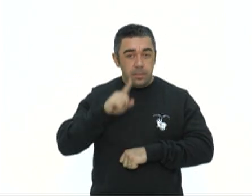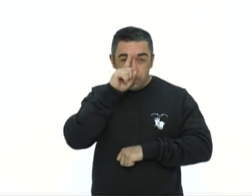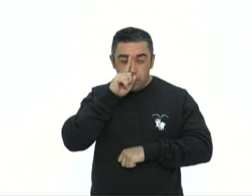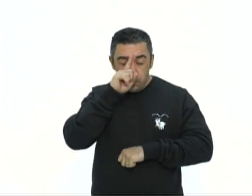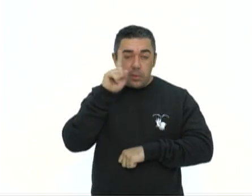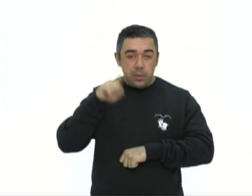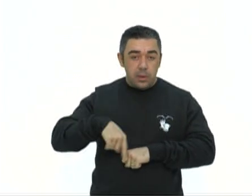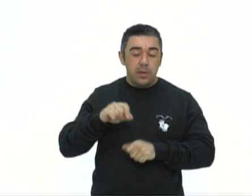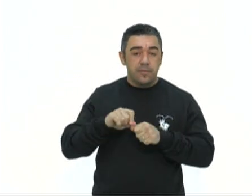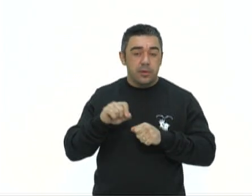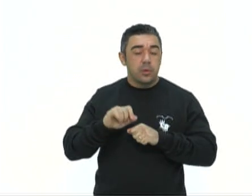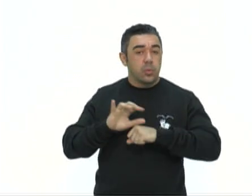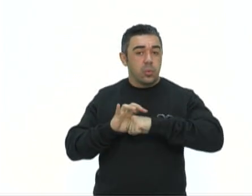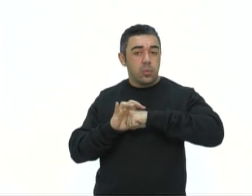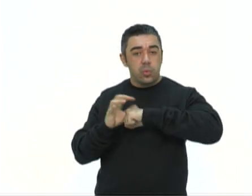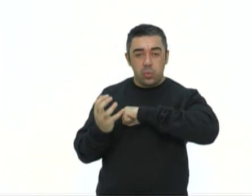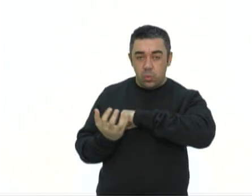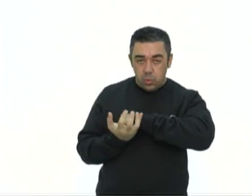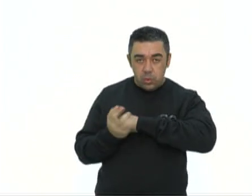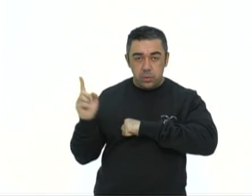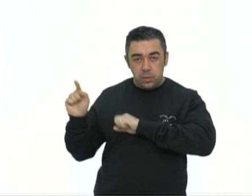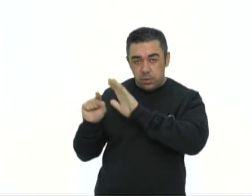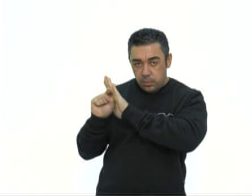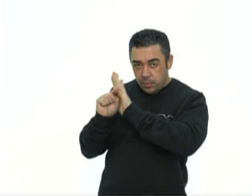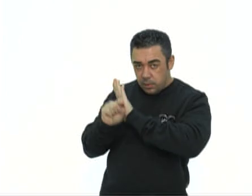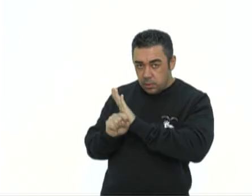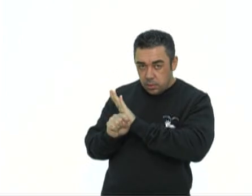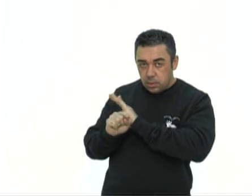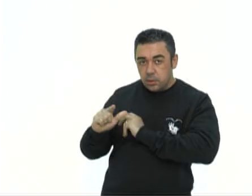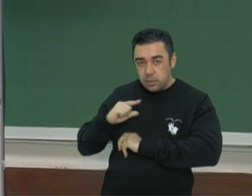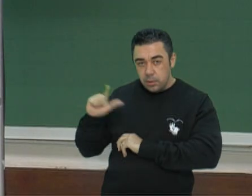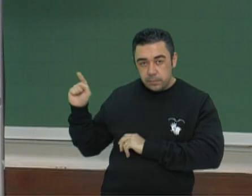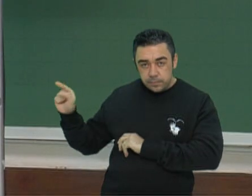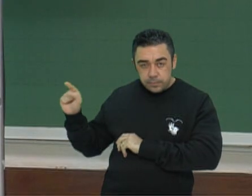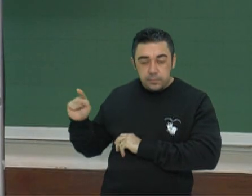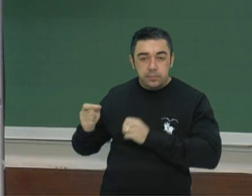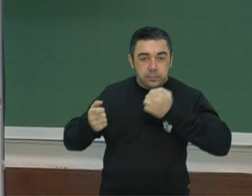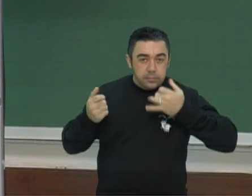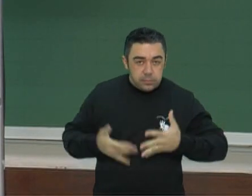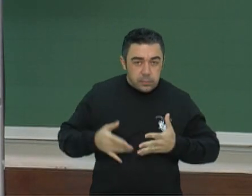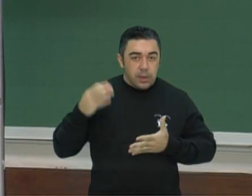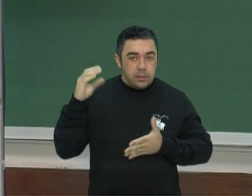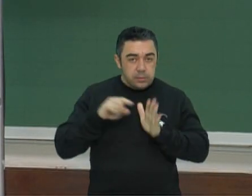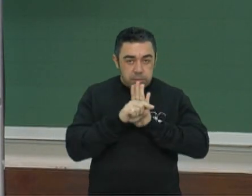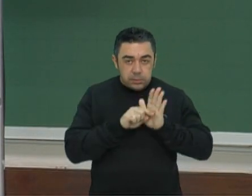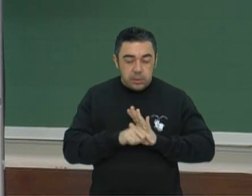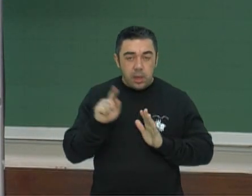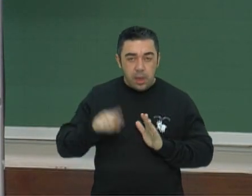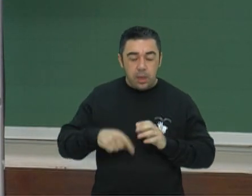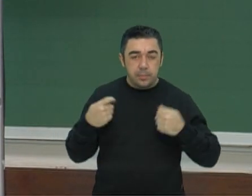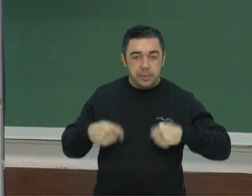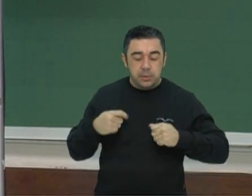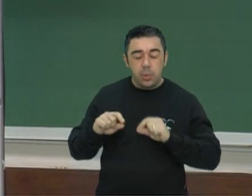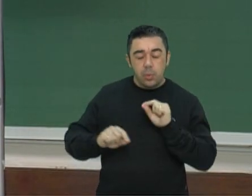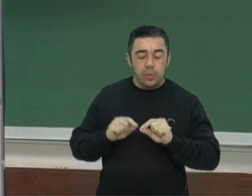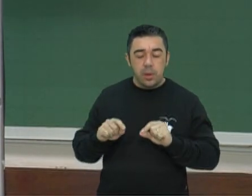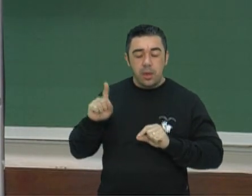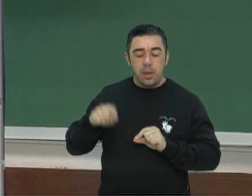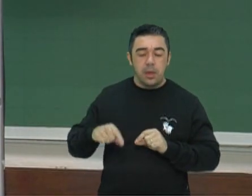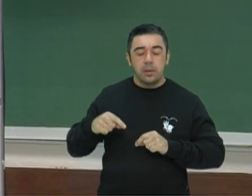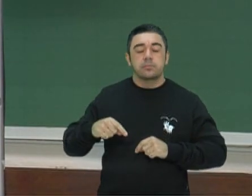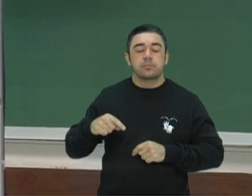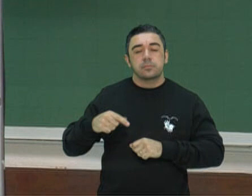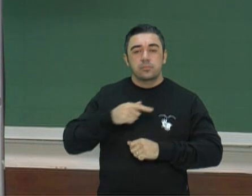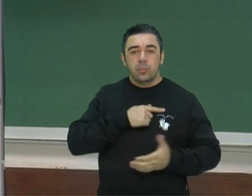na questão do novo coronavírus, né? Segundo essa pesquisa, né? Eles, cientistas, reforçam a necessidade de revisão de políticas públicas para